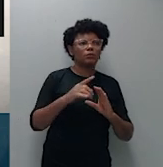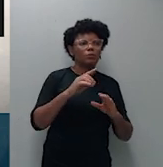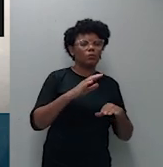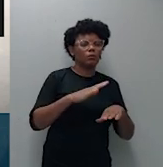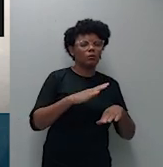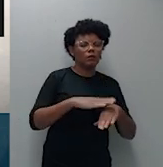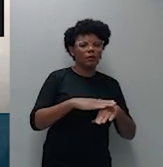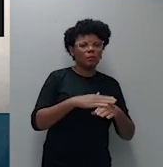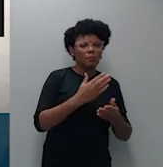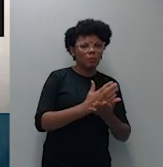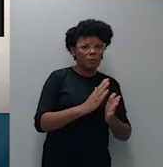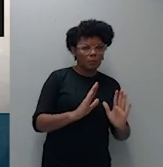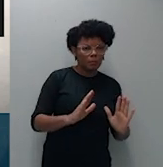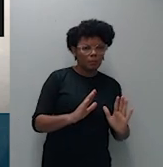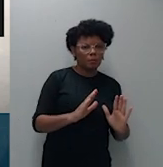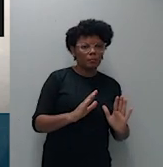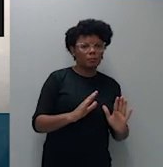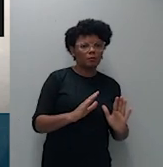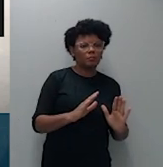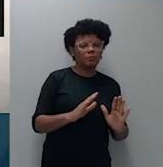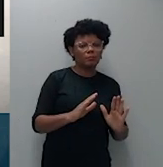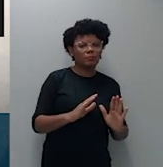prescrição eu